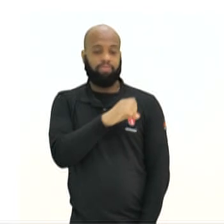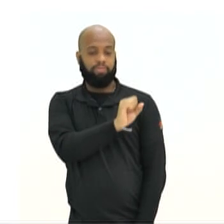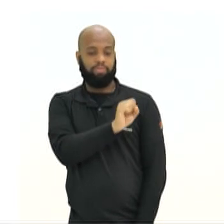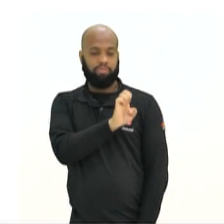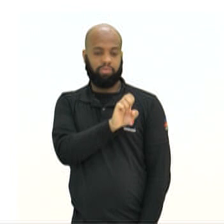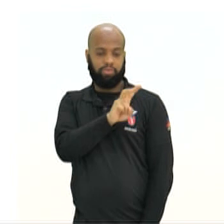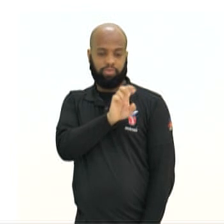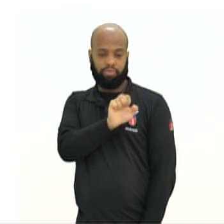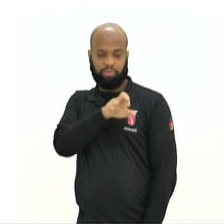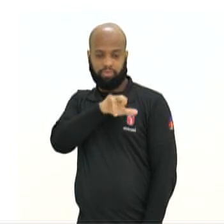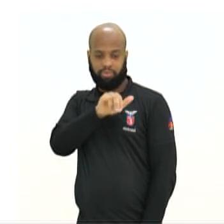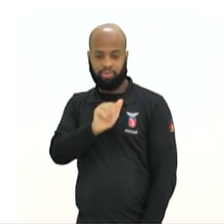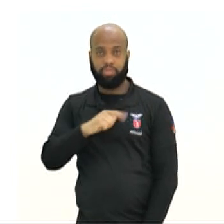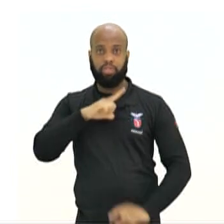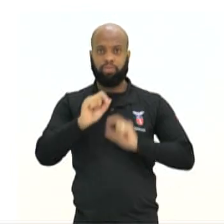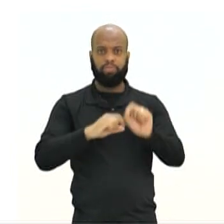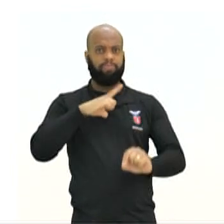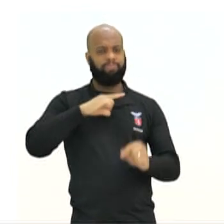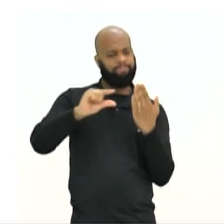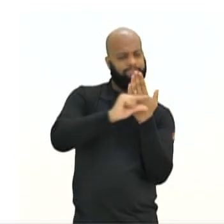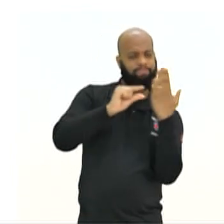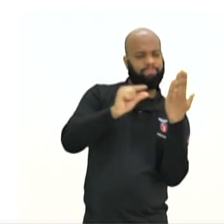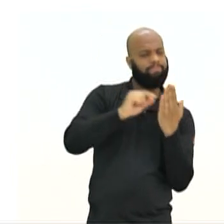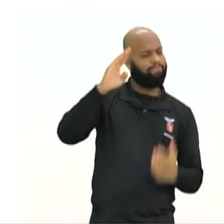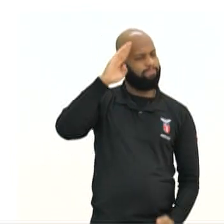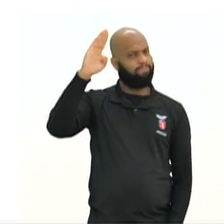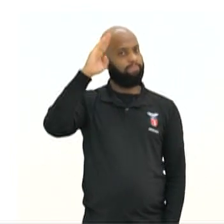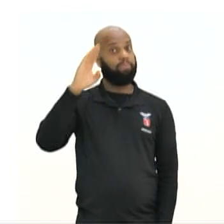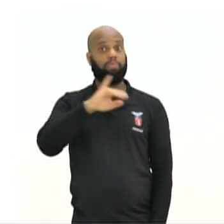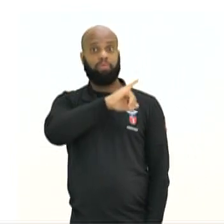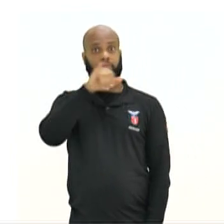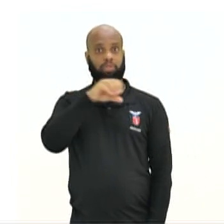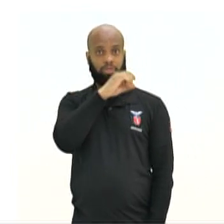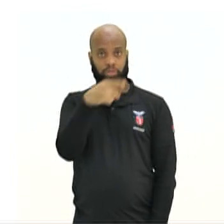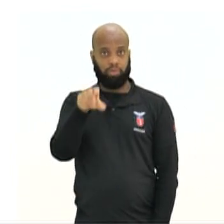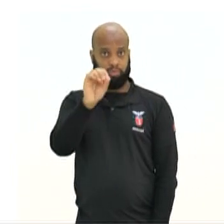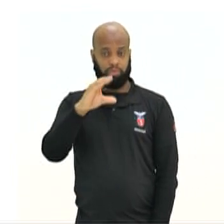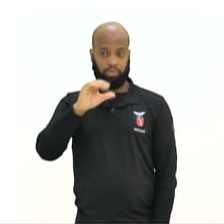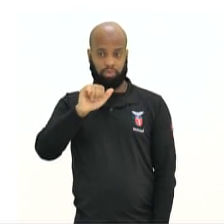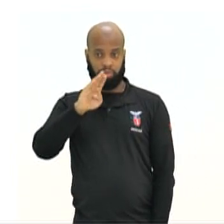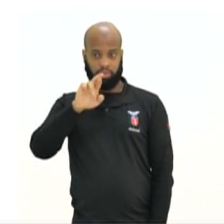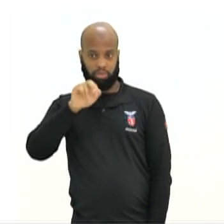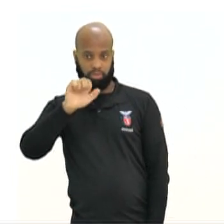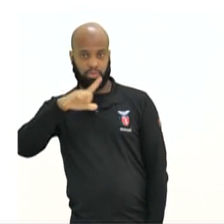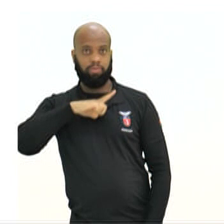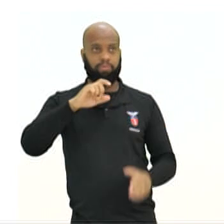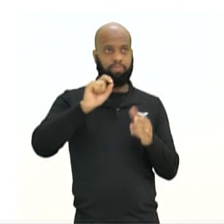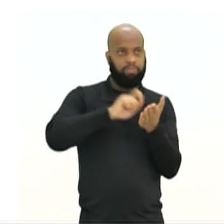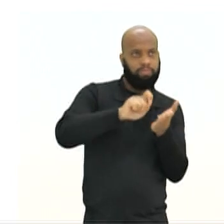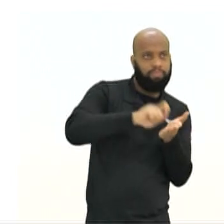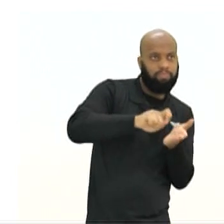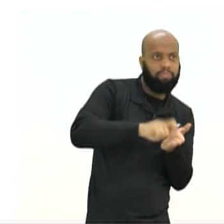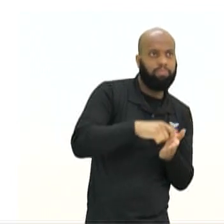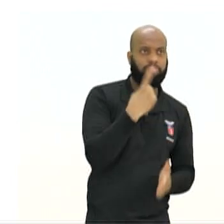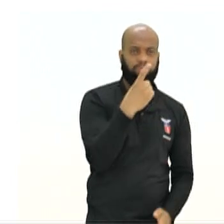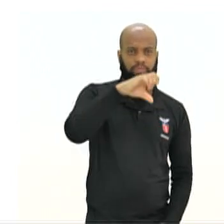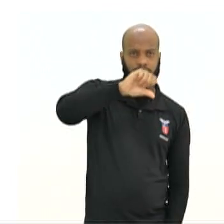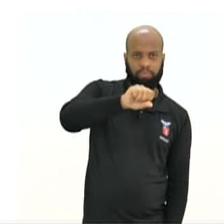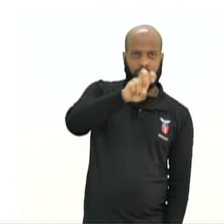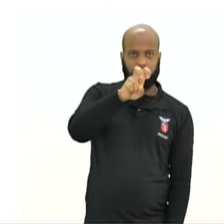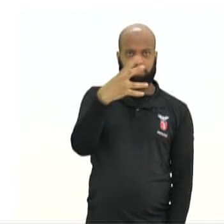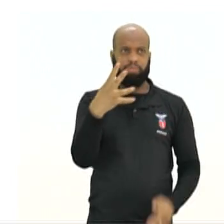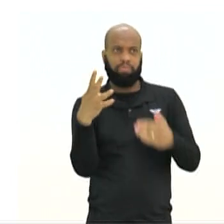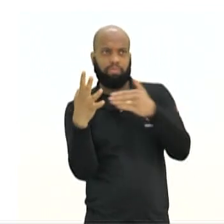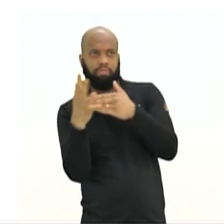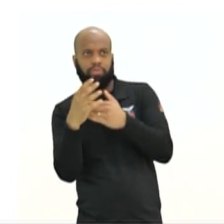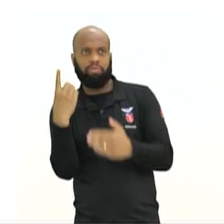a obra-prima do poeta pernambucano João Cabral de Melo Neto. Escrito entre 1954 a 1955,